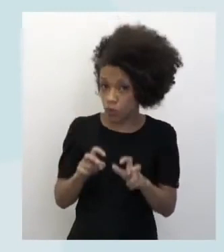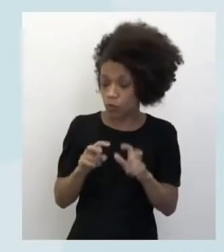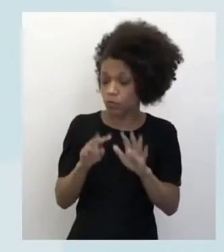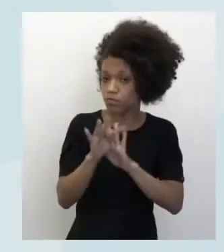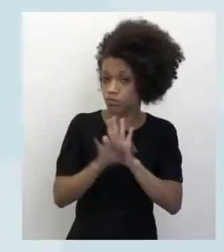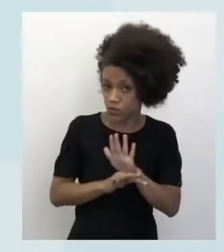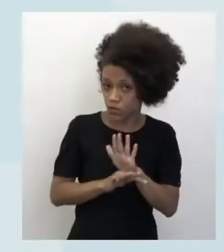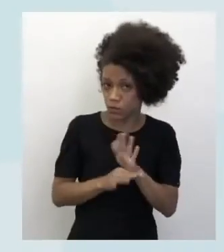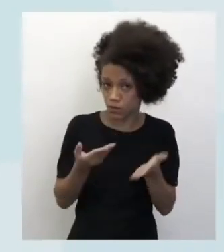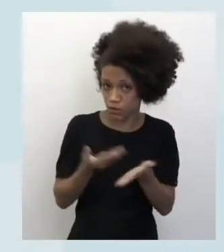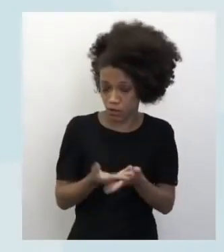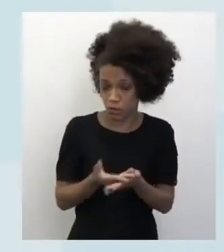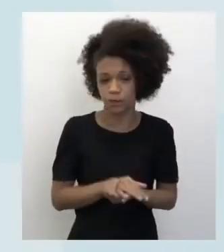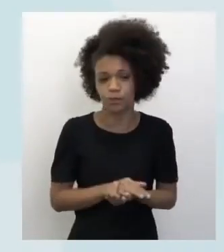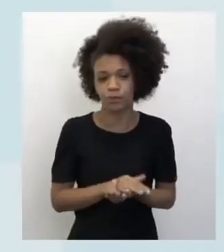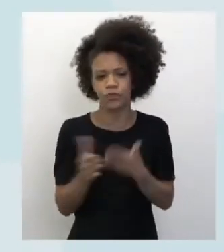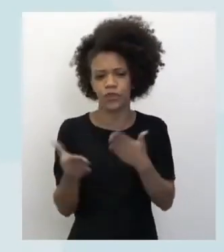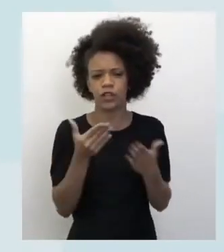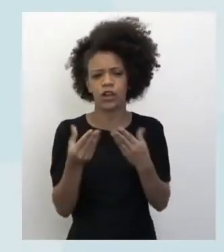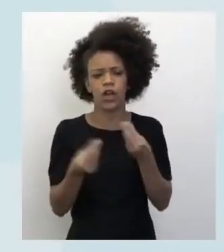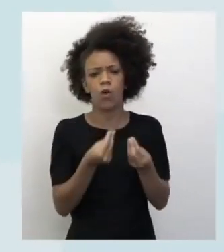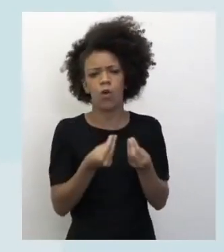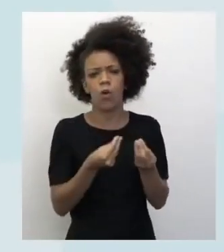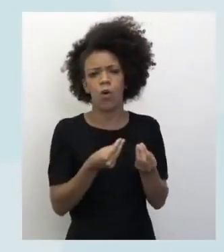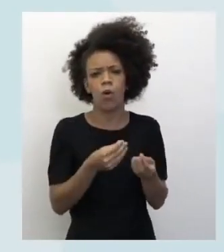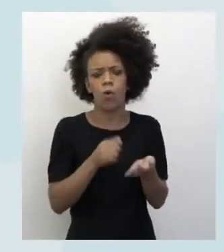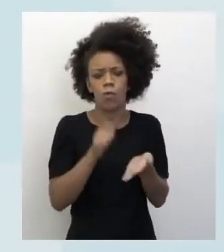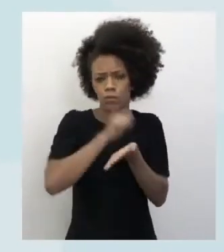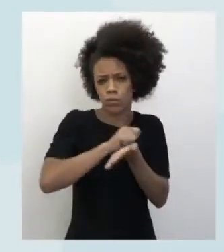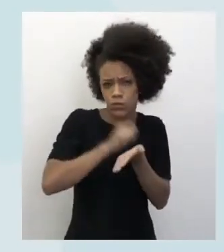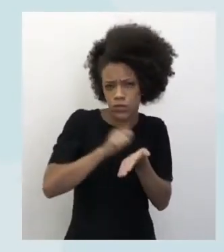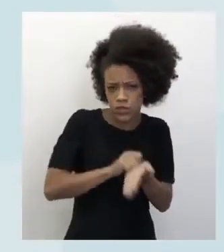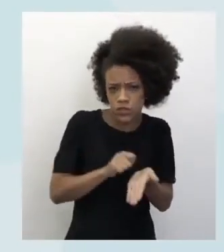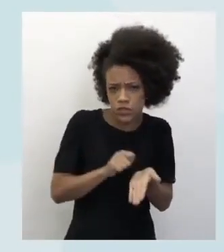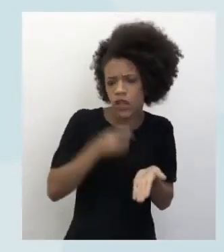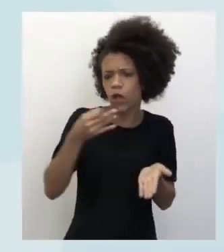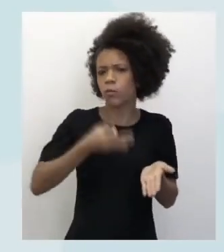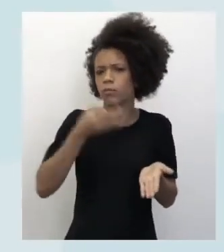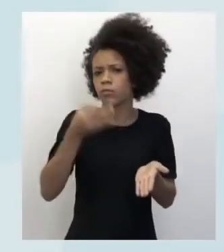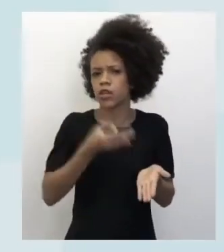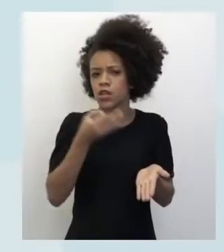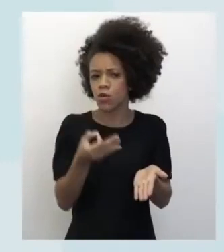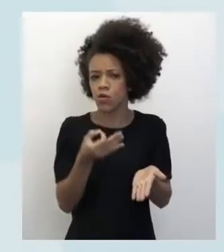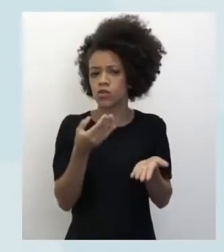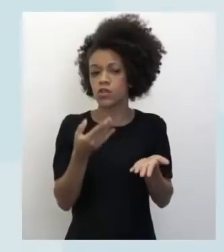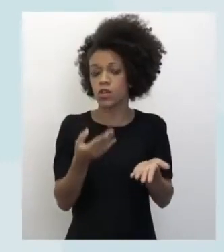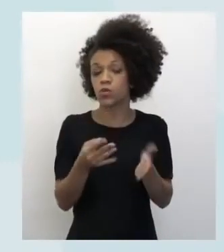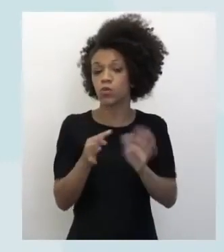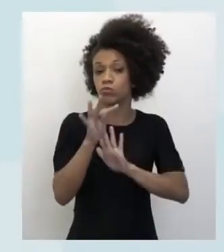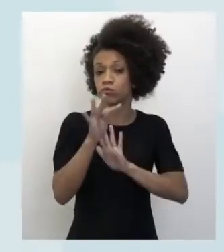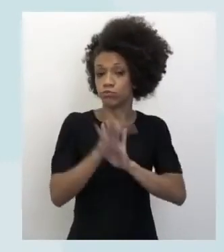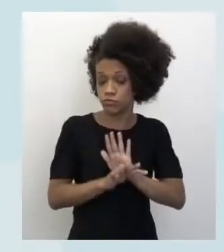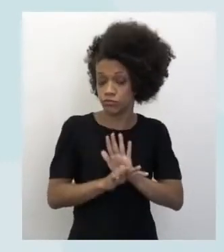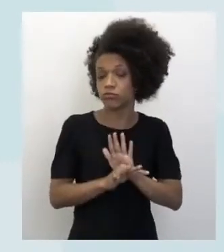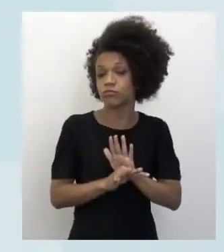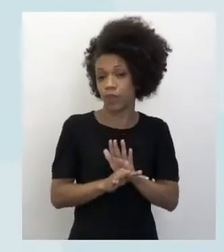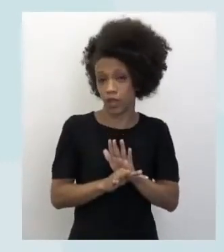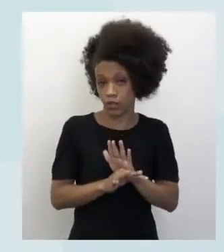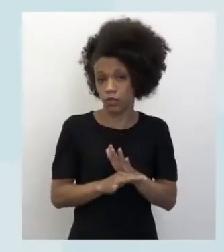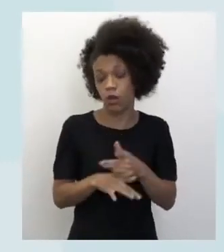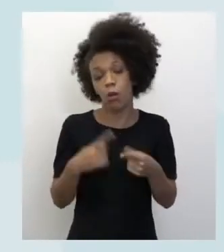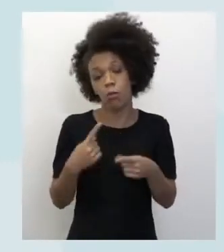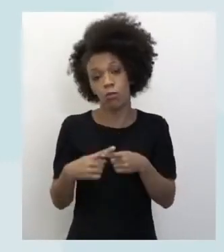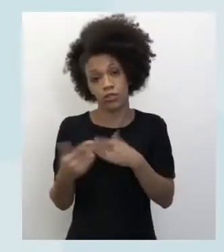aula. Analisar como se constrói a persuasão num texto argumentativo, porque aí se relaciona